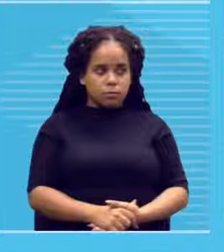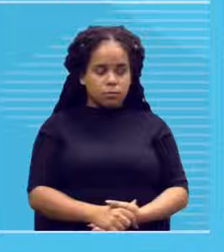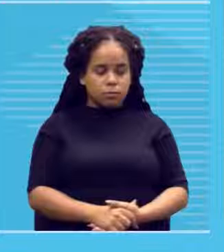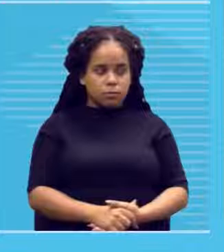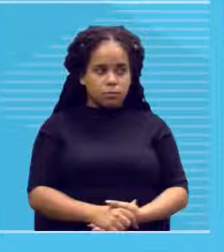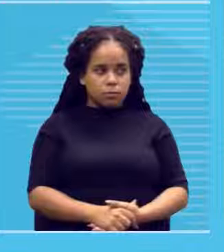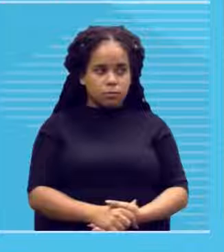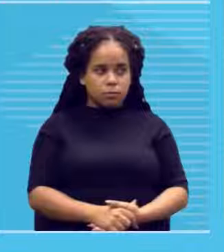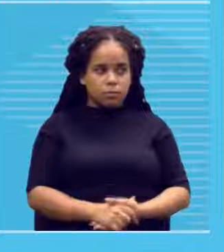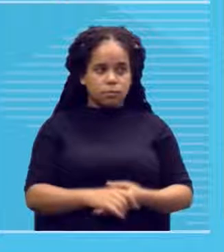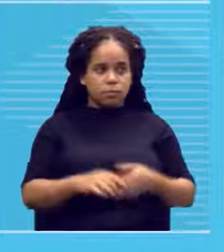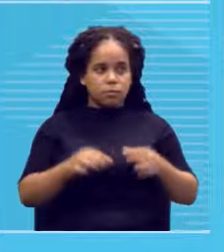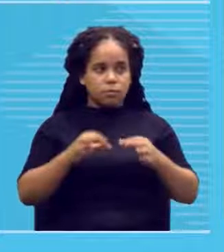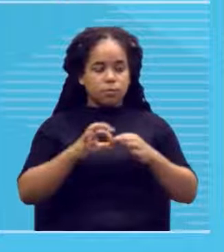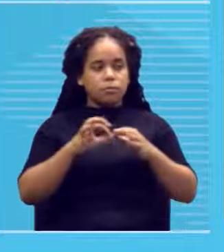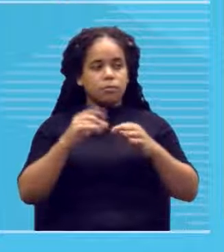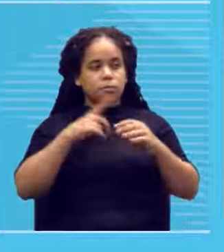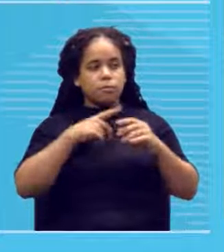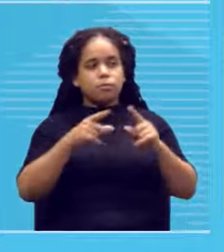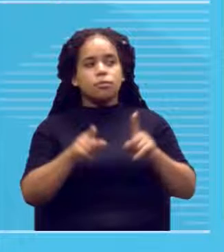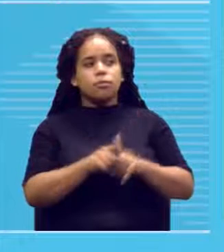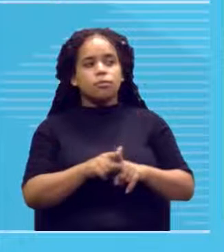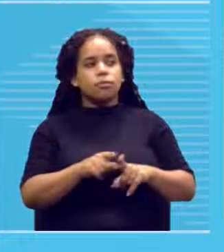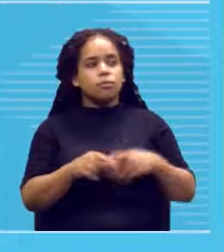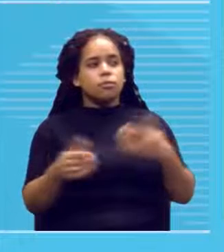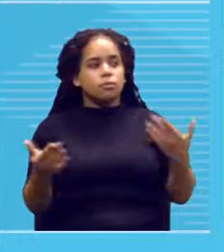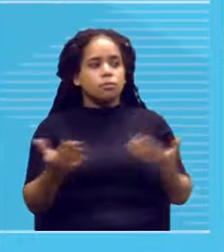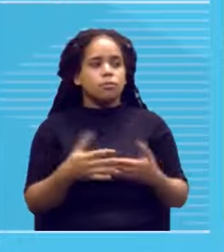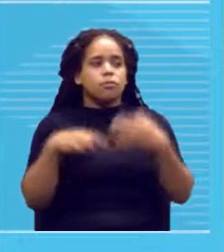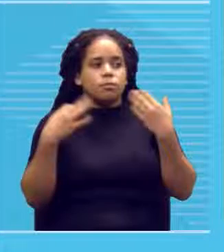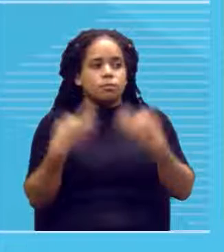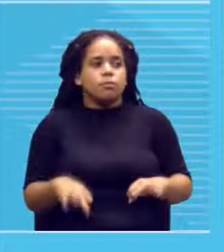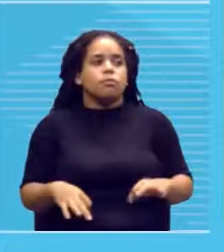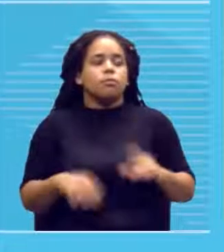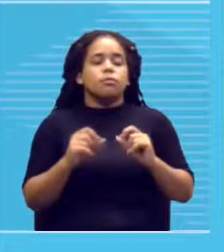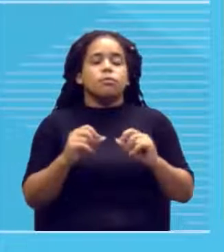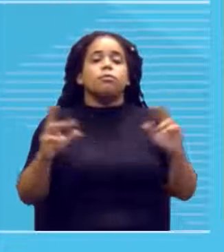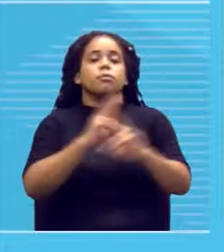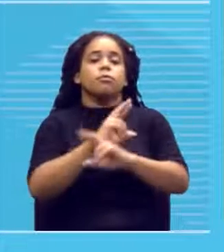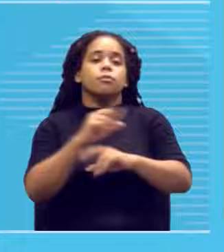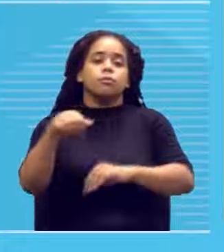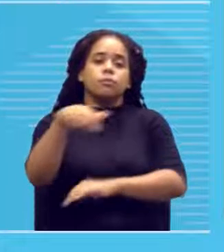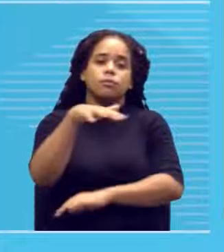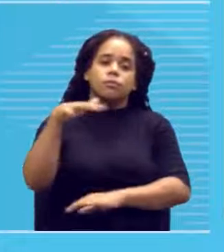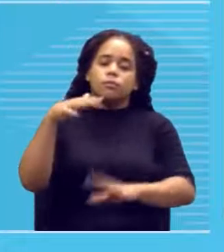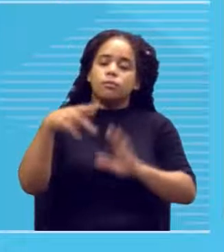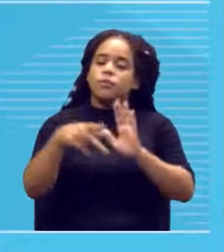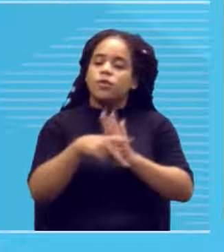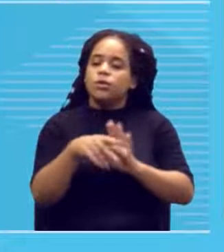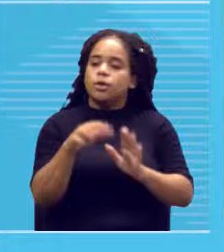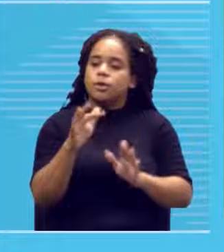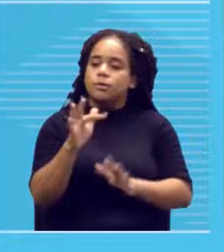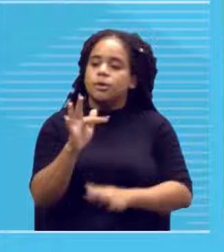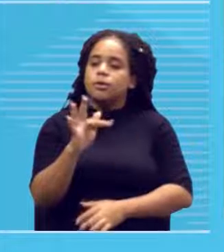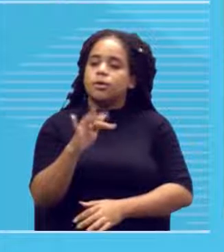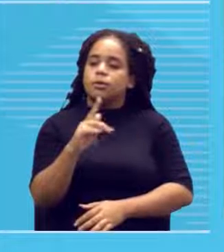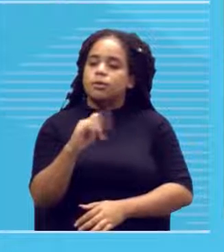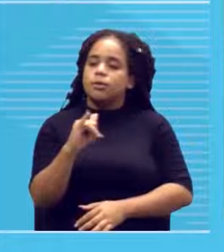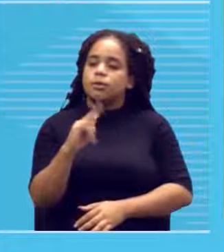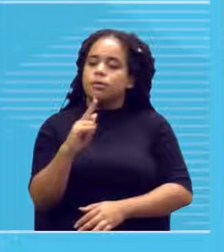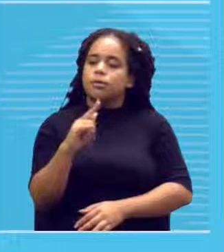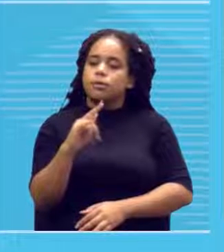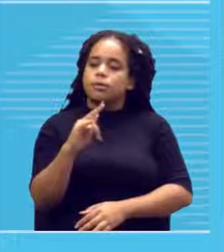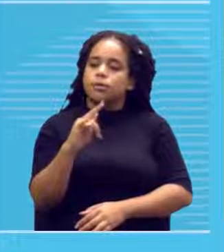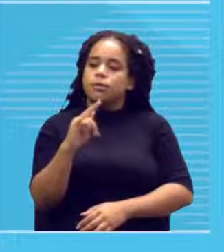ó medir esse superfície Tá certo vinculada a ideia de áreas de figuras planas porque porque a gente vai precisar